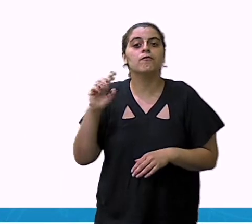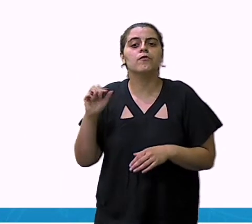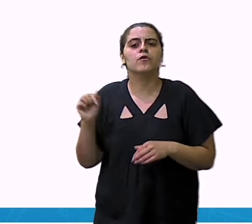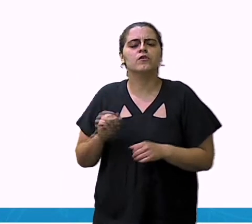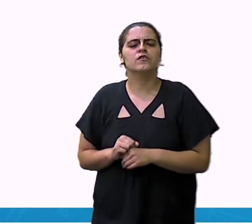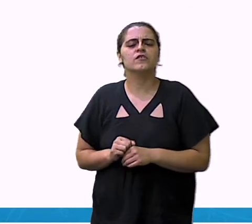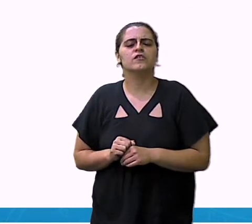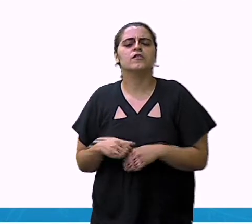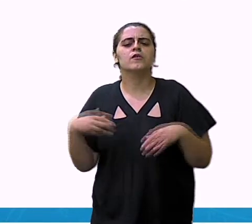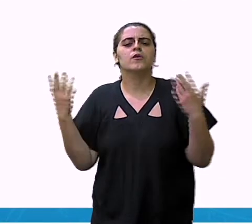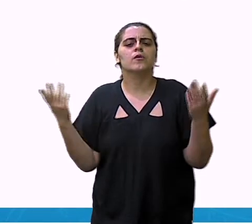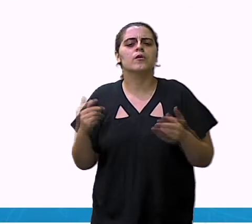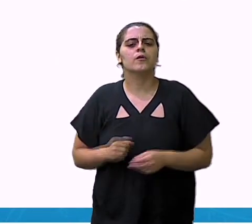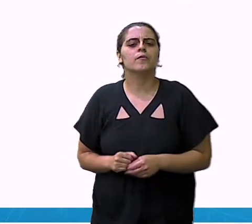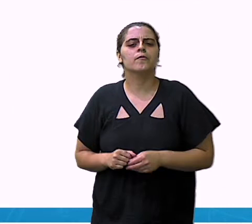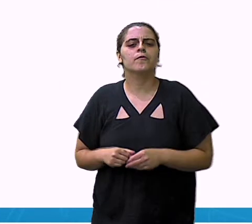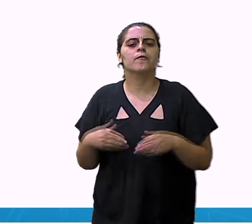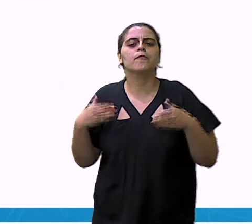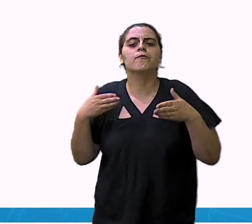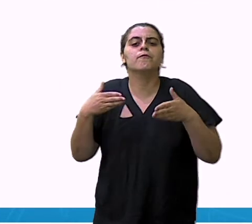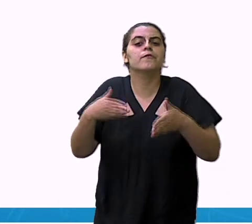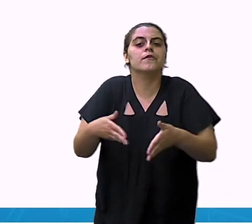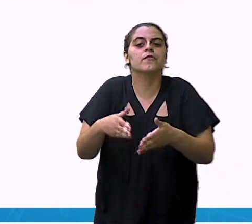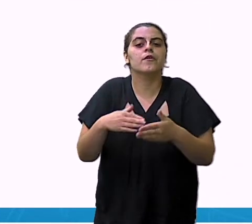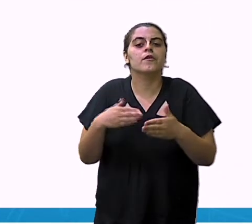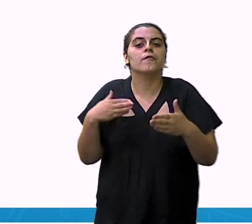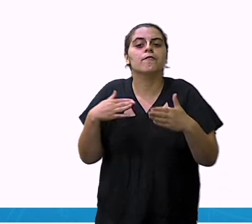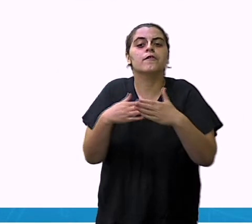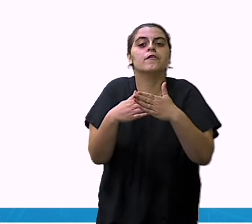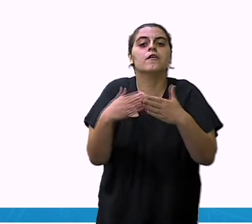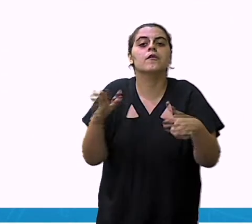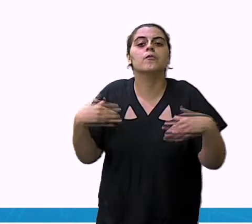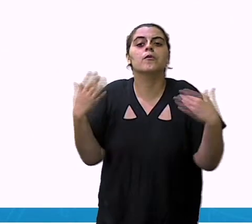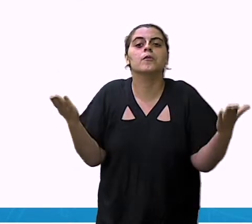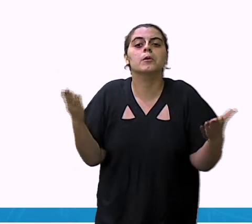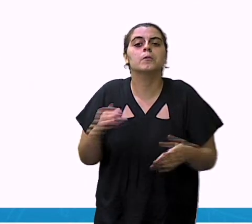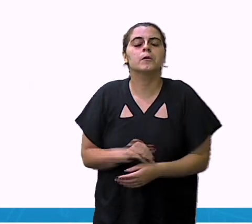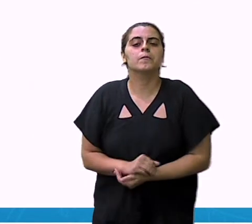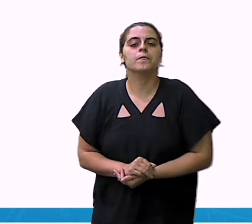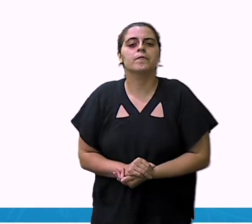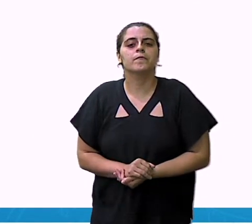seu destino final. Qual que é o destino final do rio?